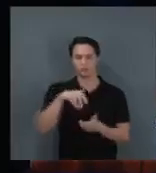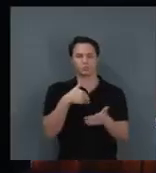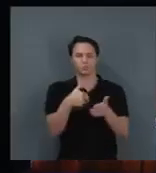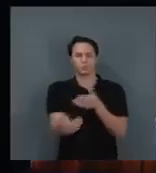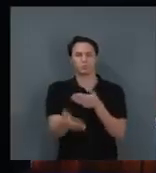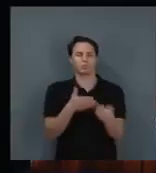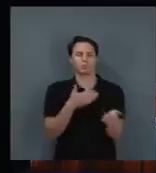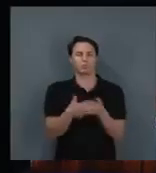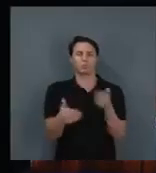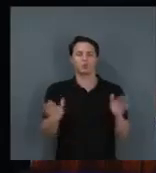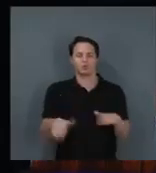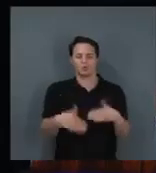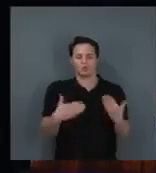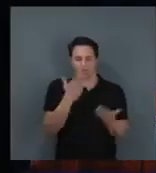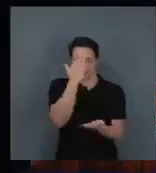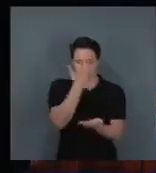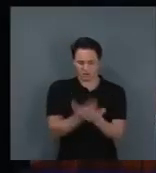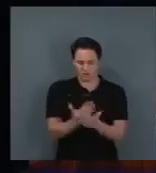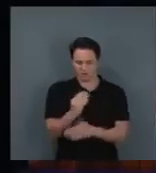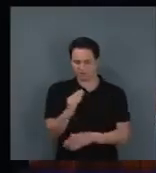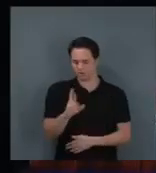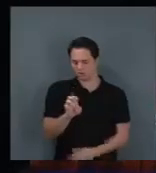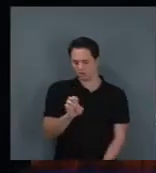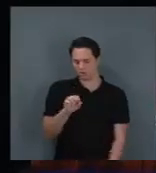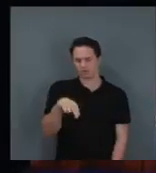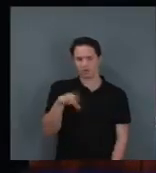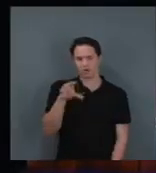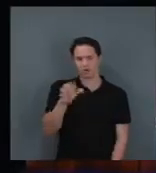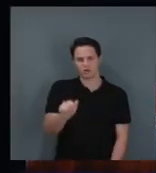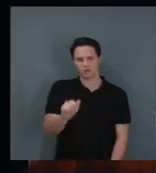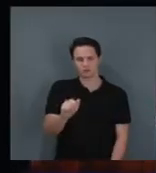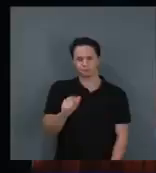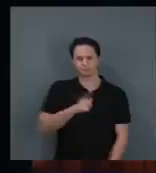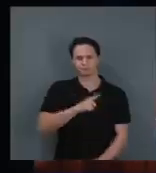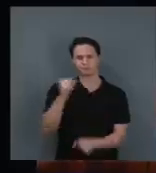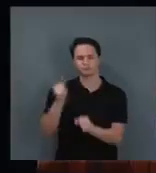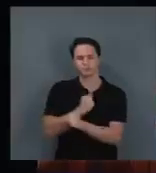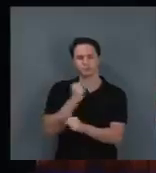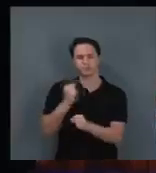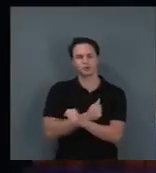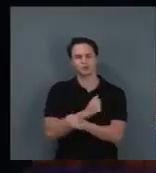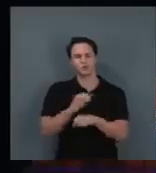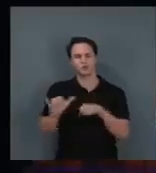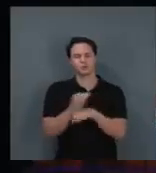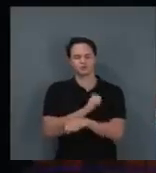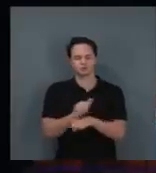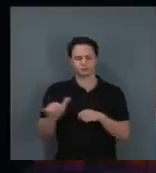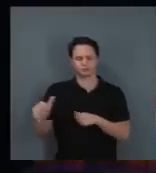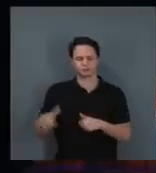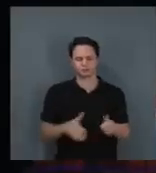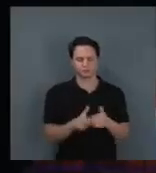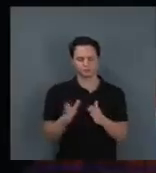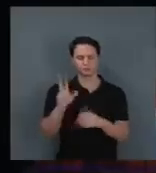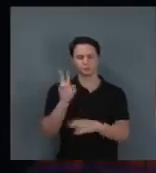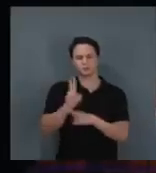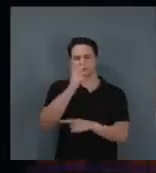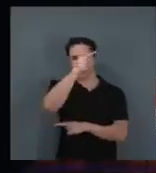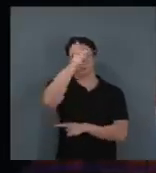independentemente de crenças religiosas, construindo caminhos em defesa dos